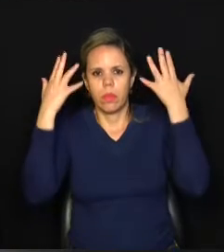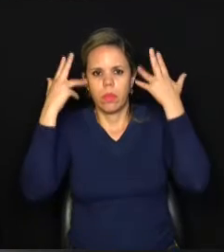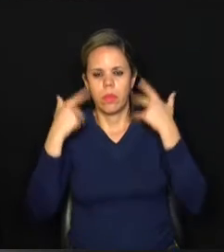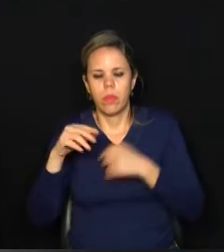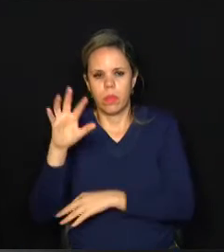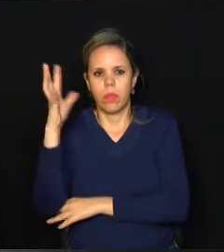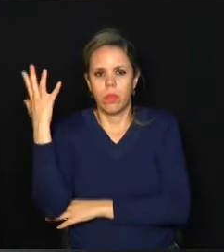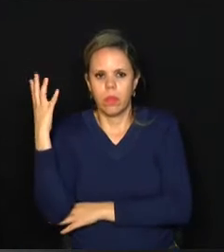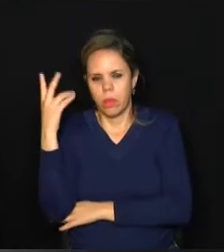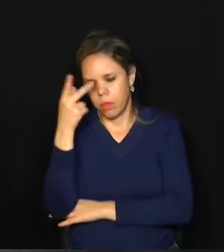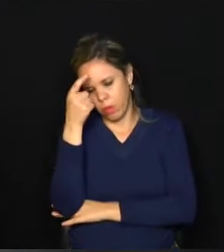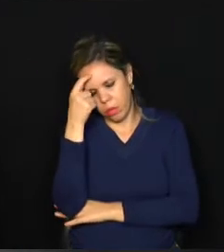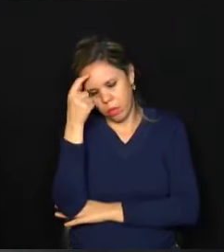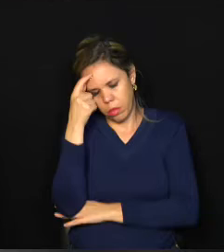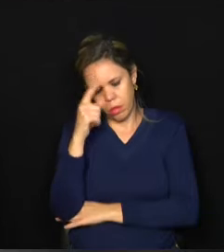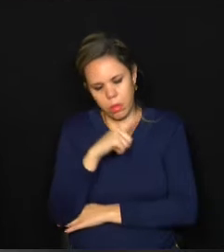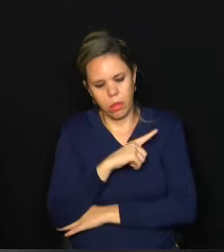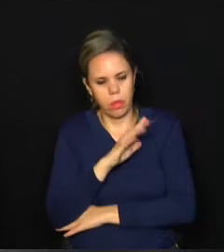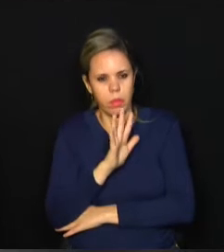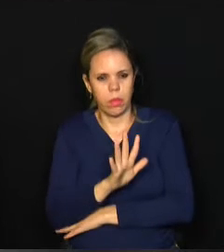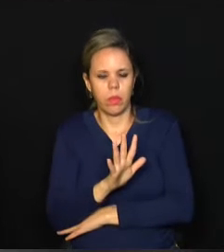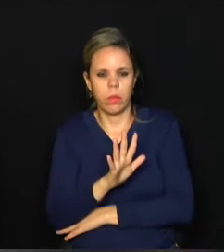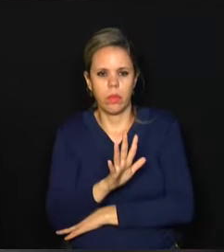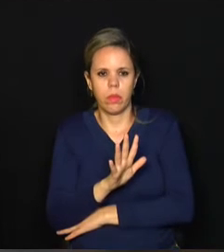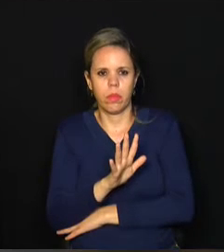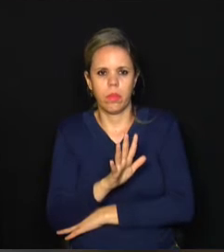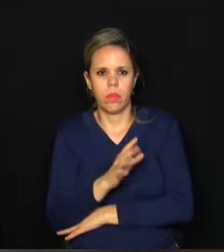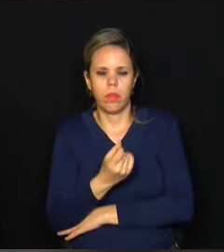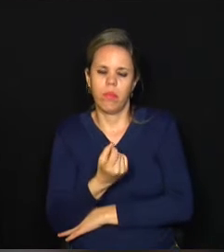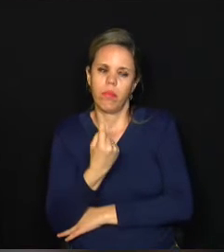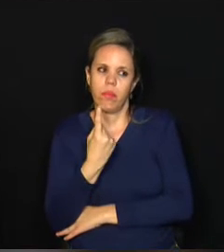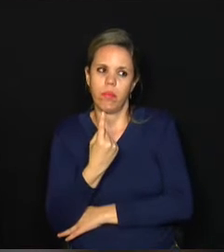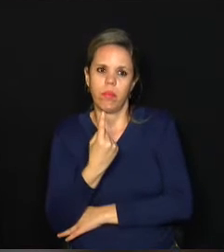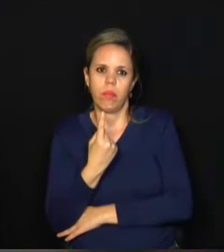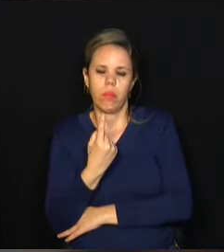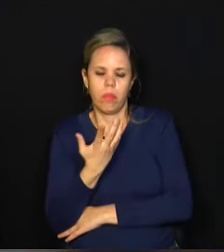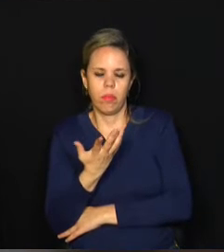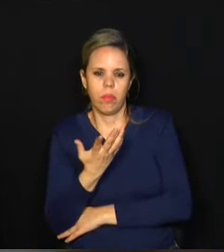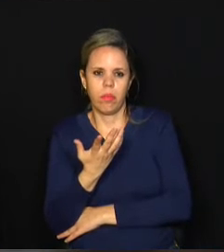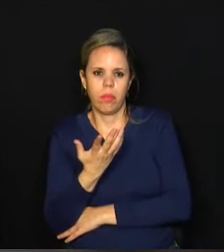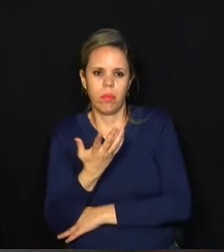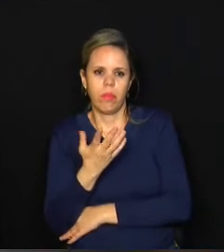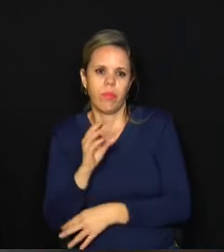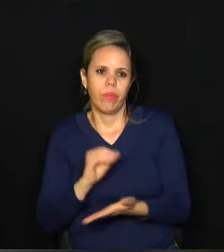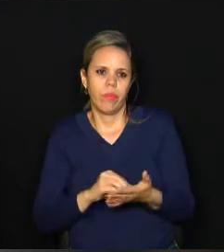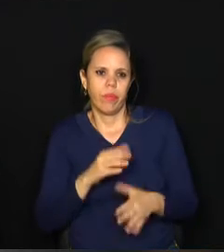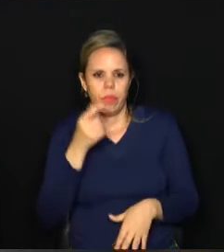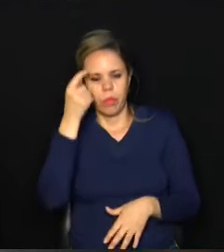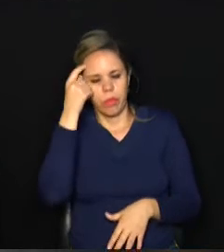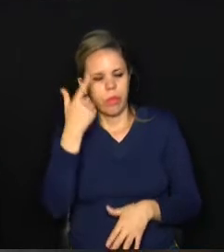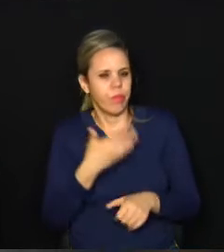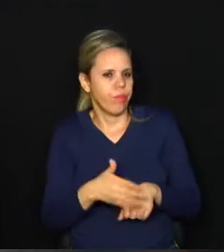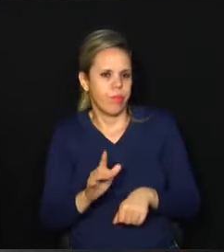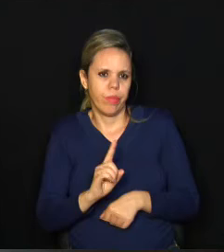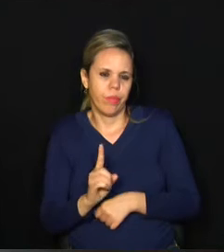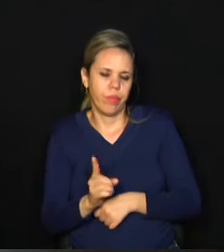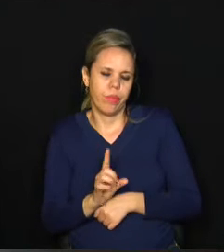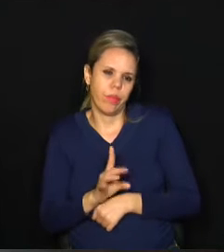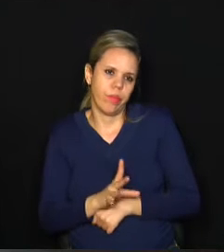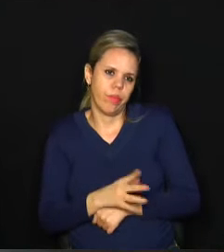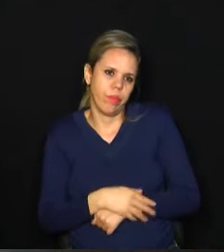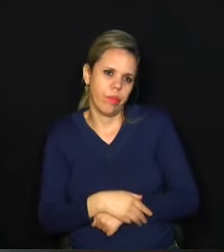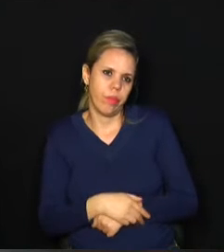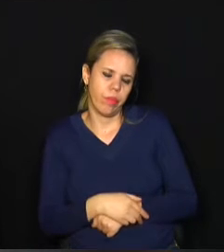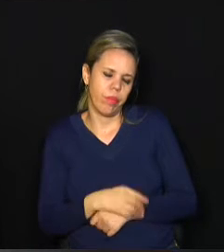Pessoas têm essa consciência, mas, curiosamente, só tem a consciência, não tem uma prática, né? Então, o